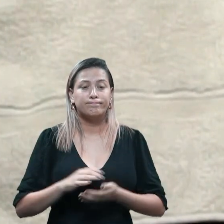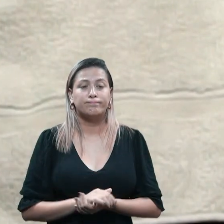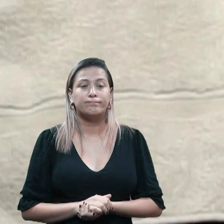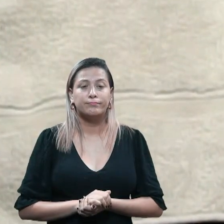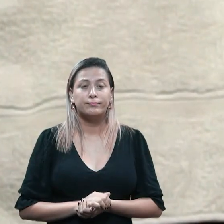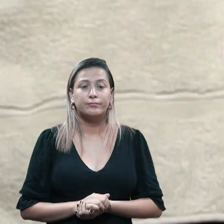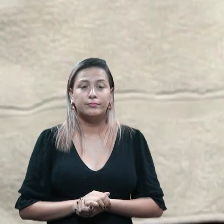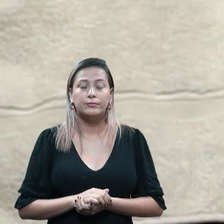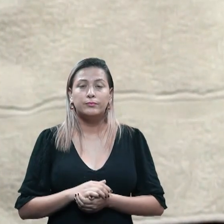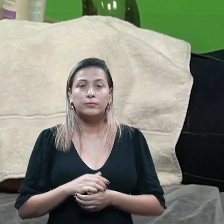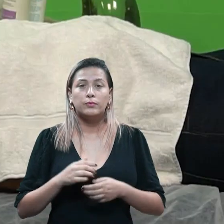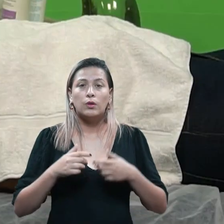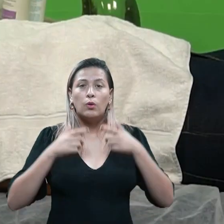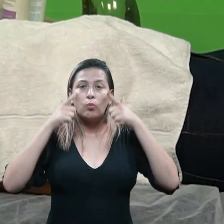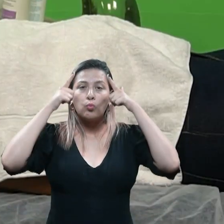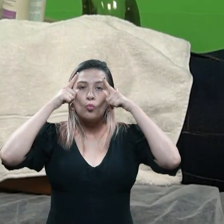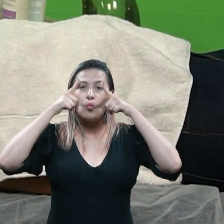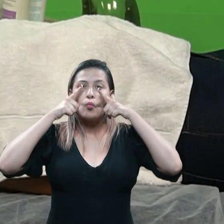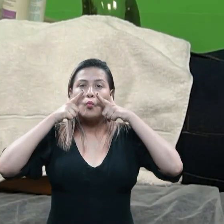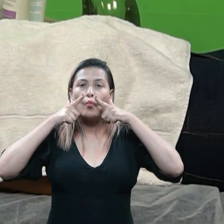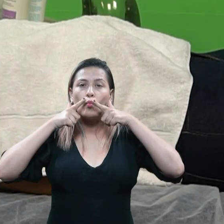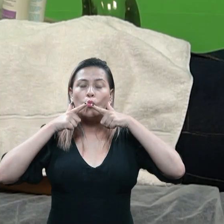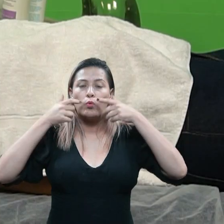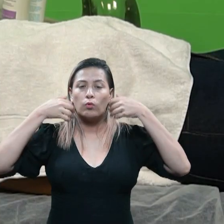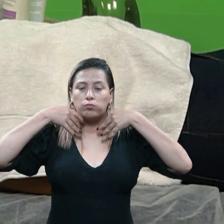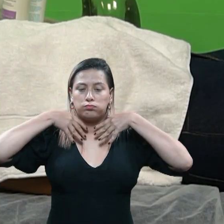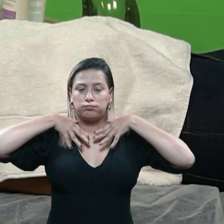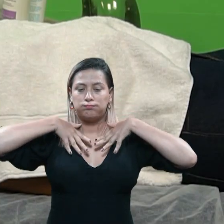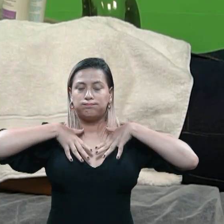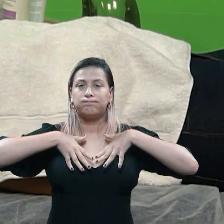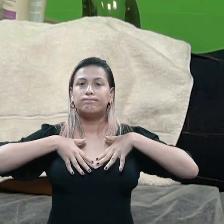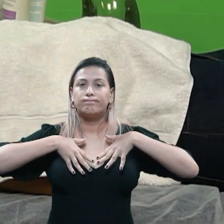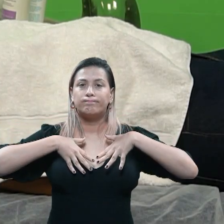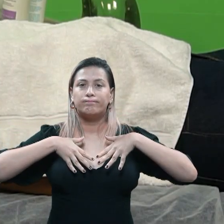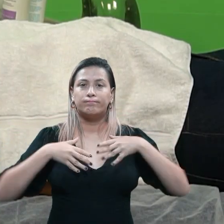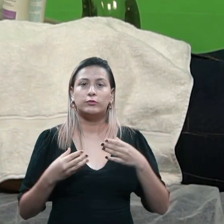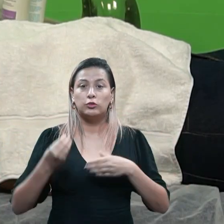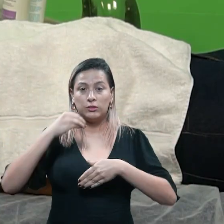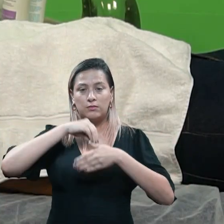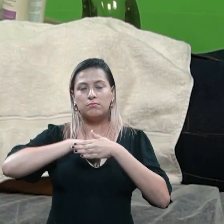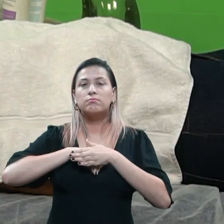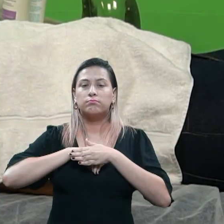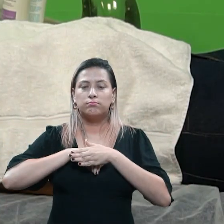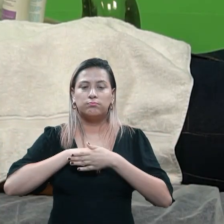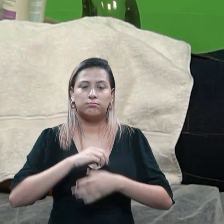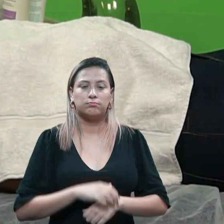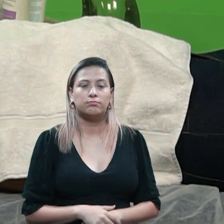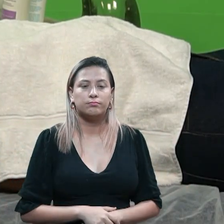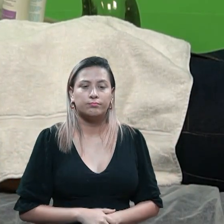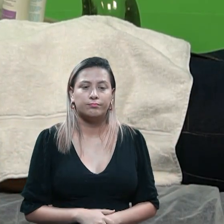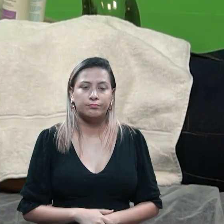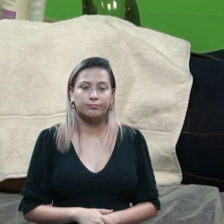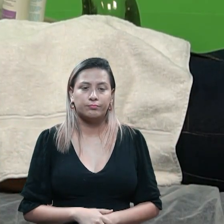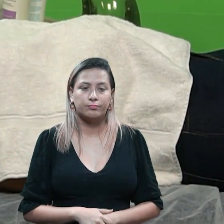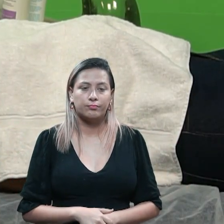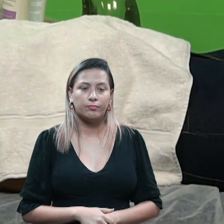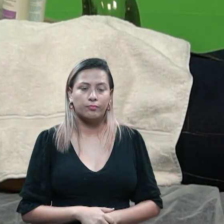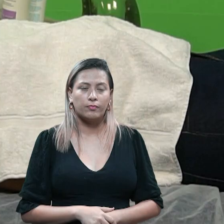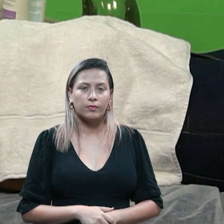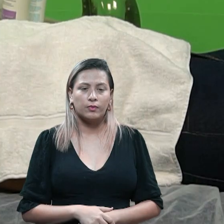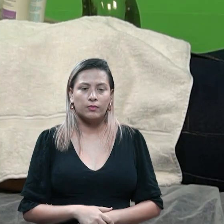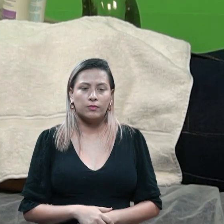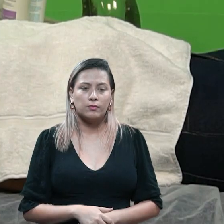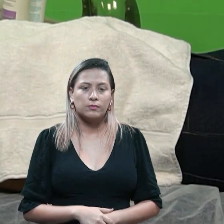onde ir, ok? Observa que a máscara, ela vai sendo absorvida pela